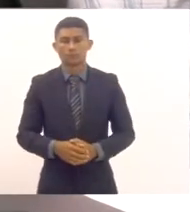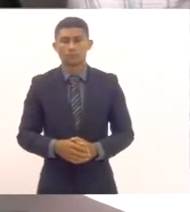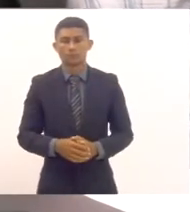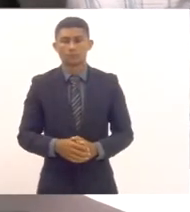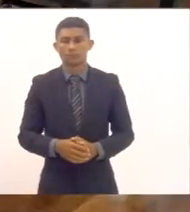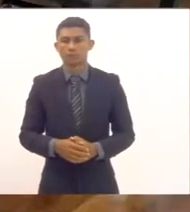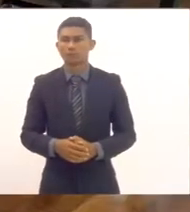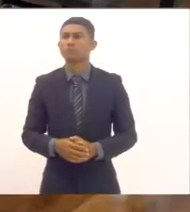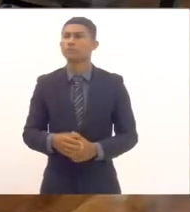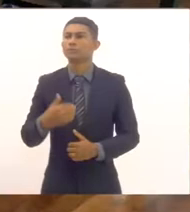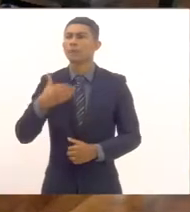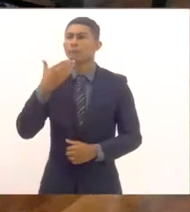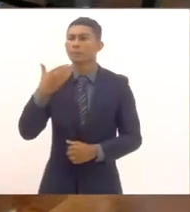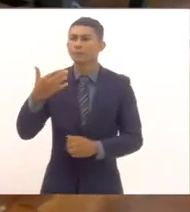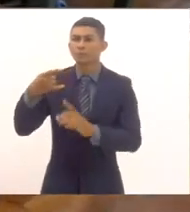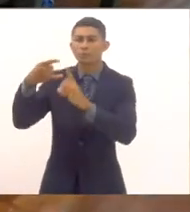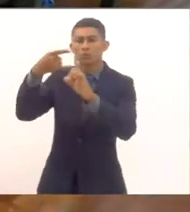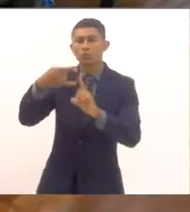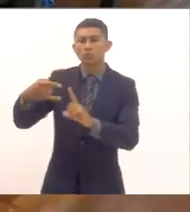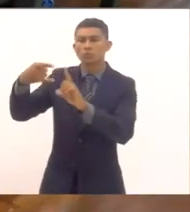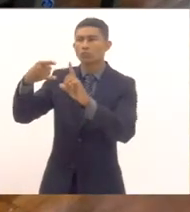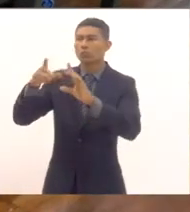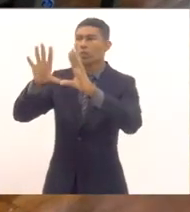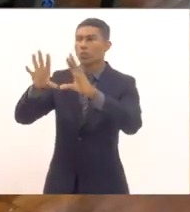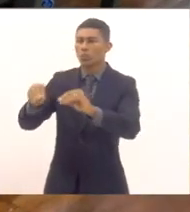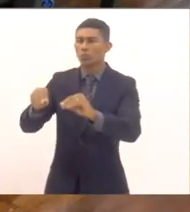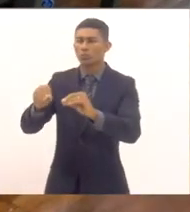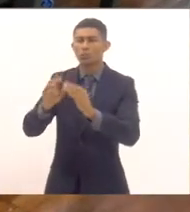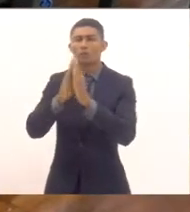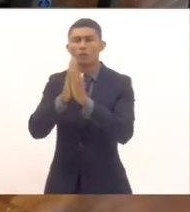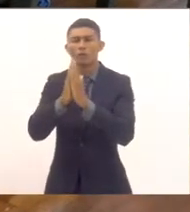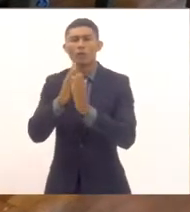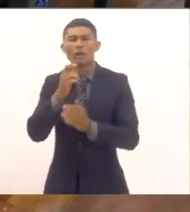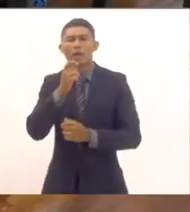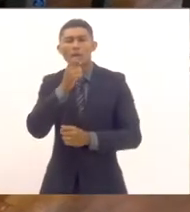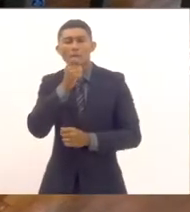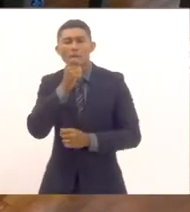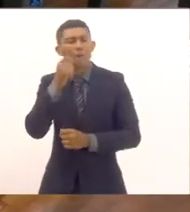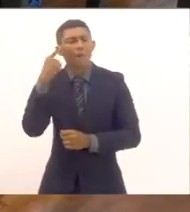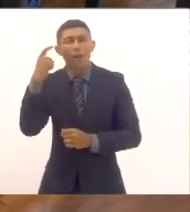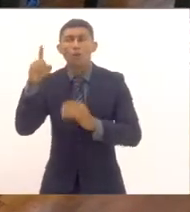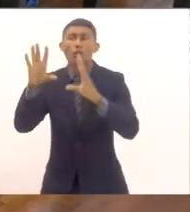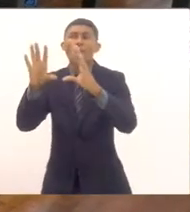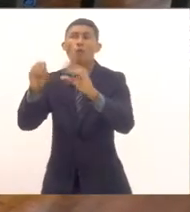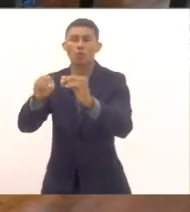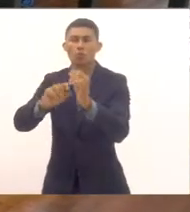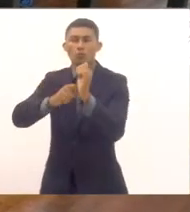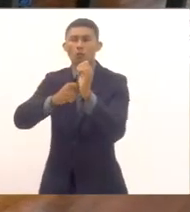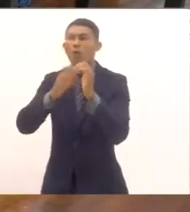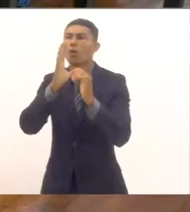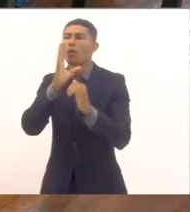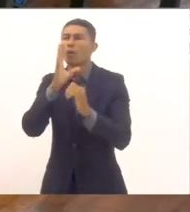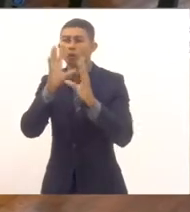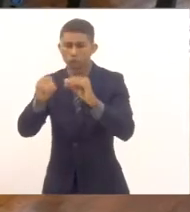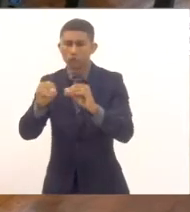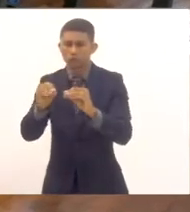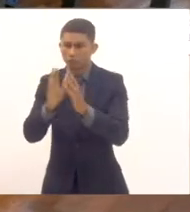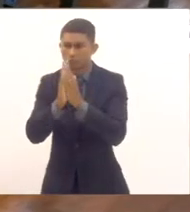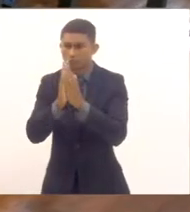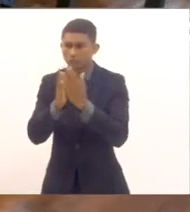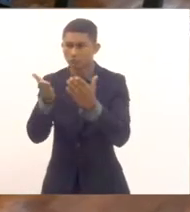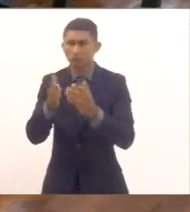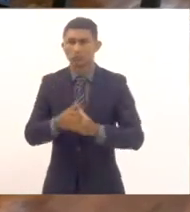pedir para fechar o som agora que eu percebi do Sol E aí Oi gente vezes fechar o som